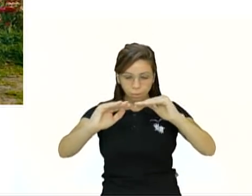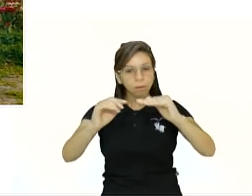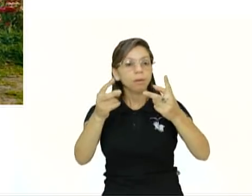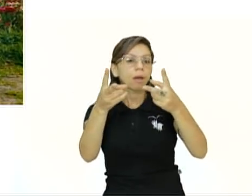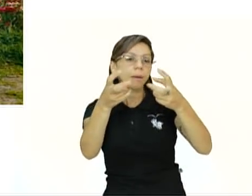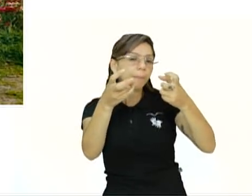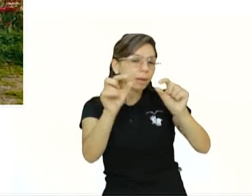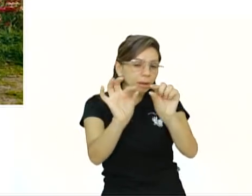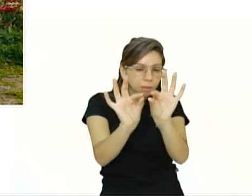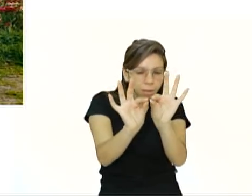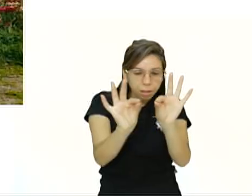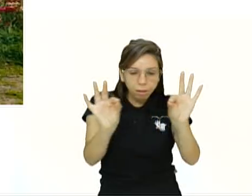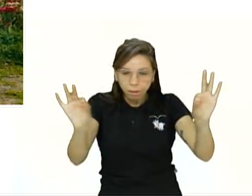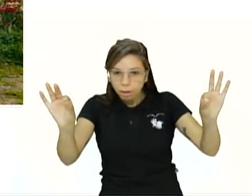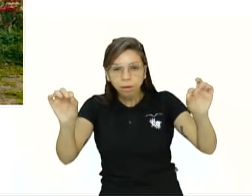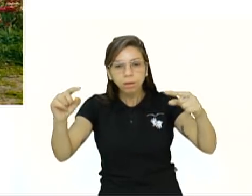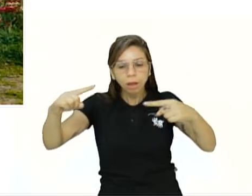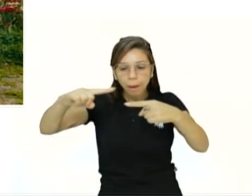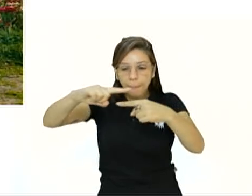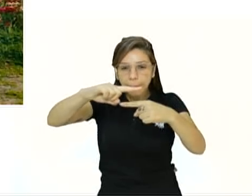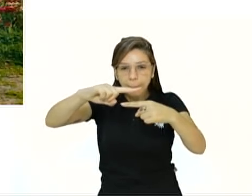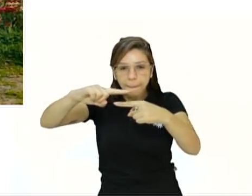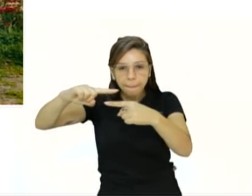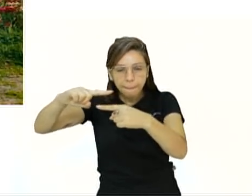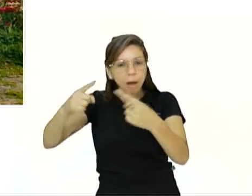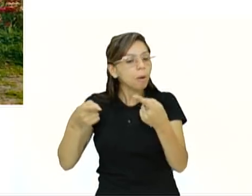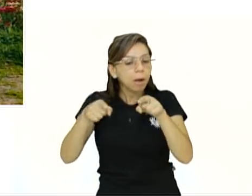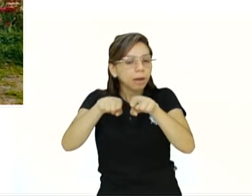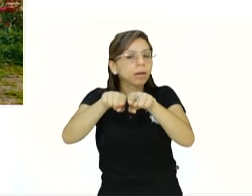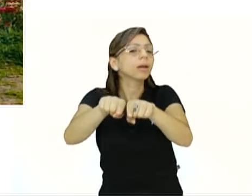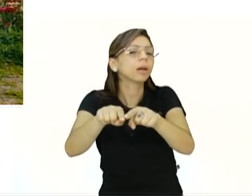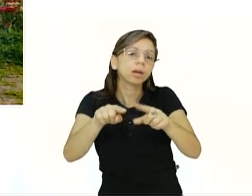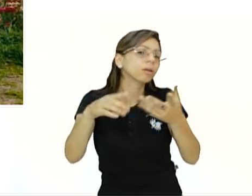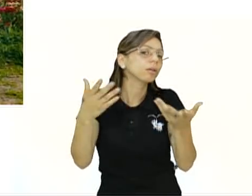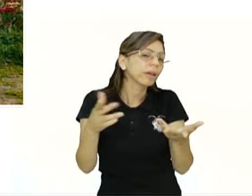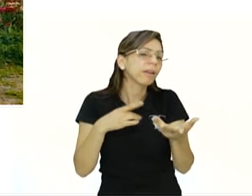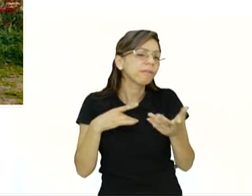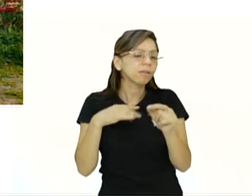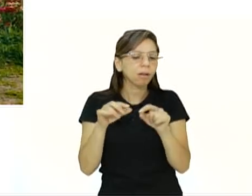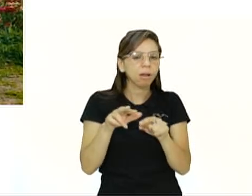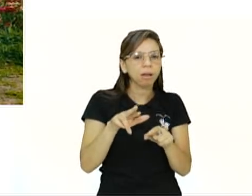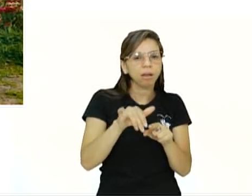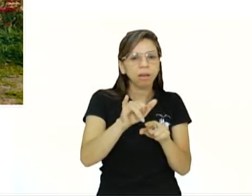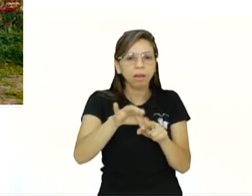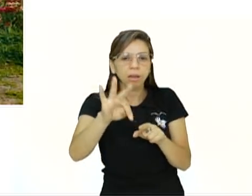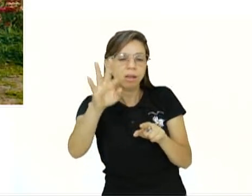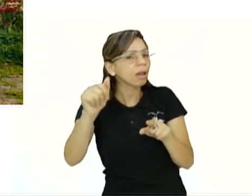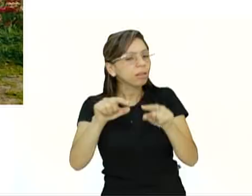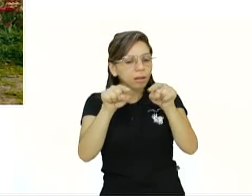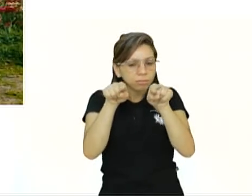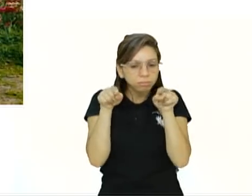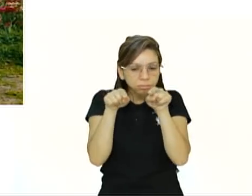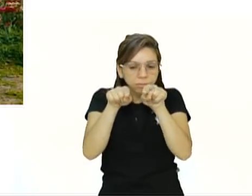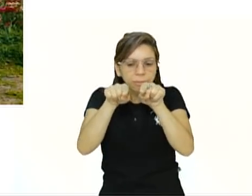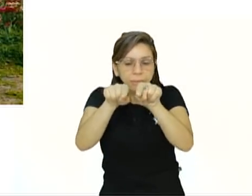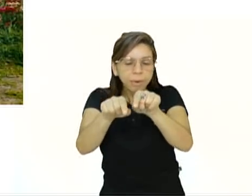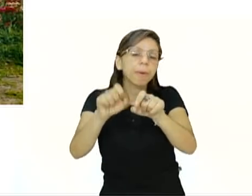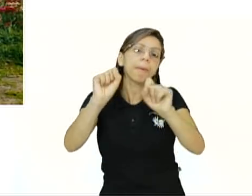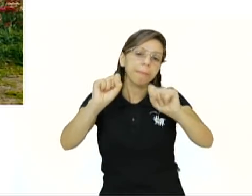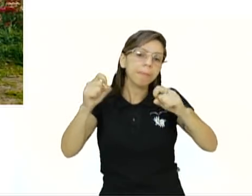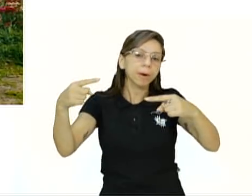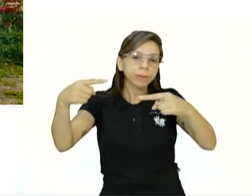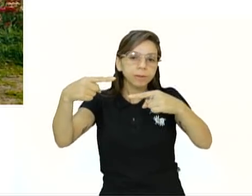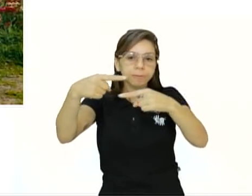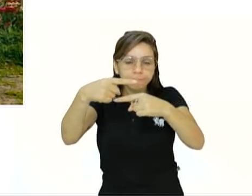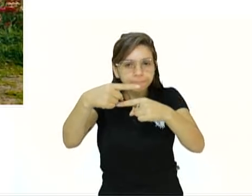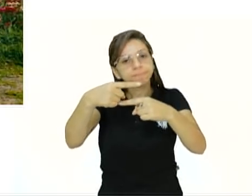linhas paralelas. Né? O que nós sabemos das retas, o que nós sabemos das linhas? Elas podem ser paralelas,